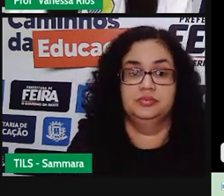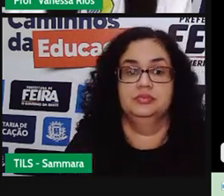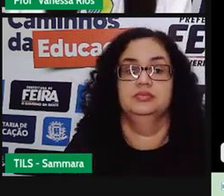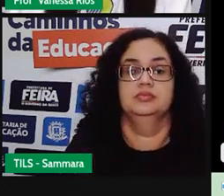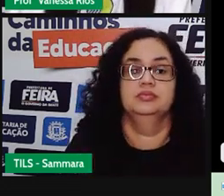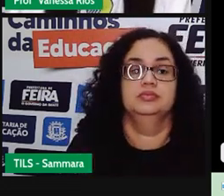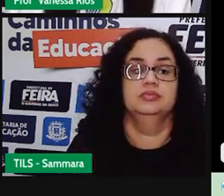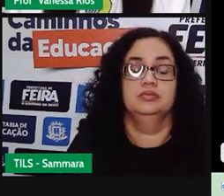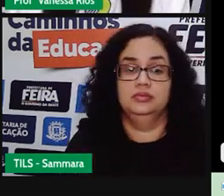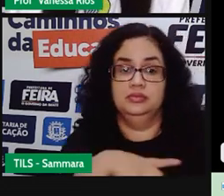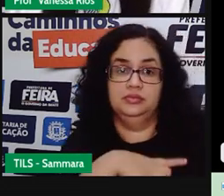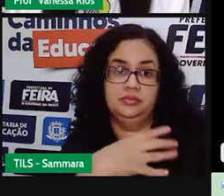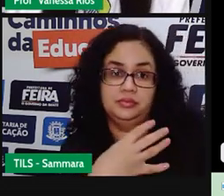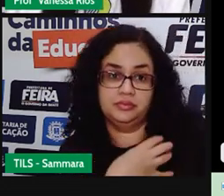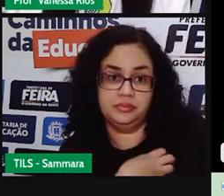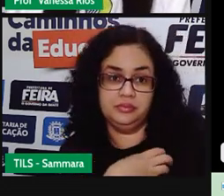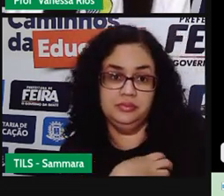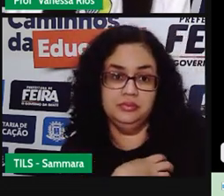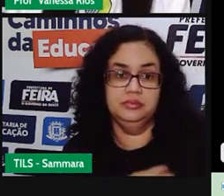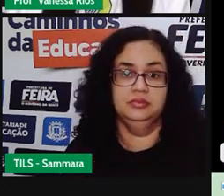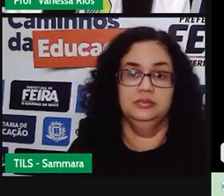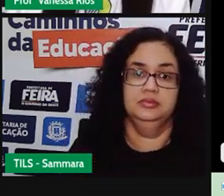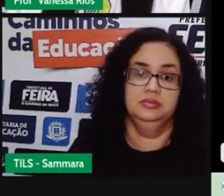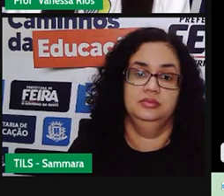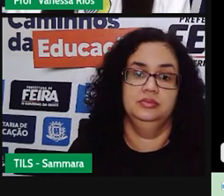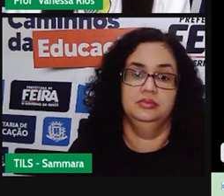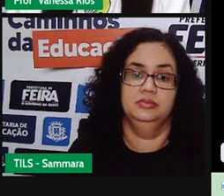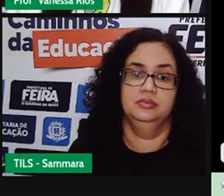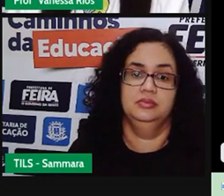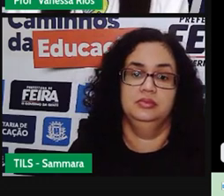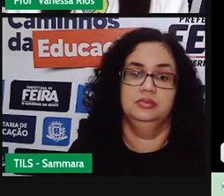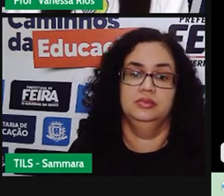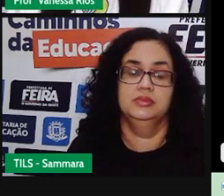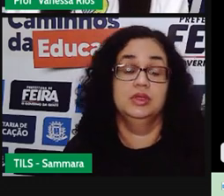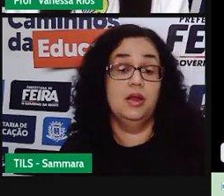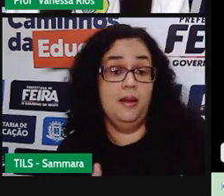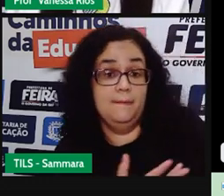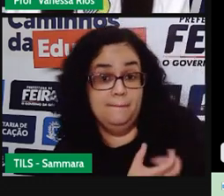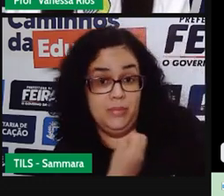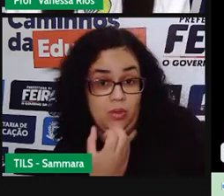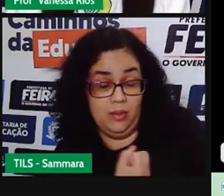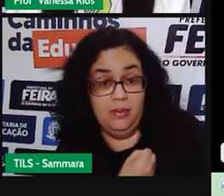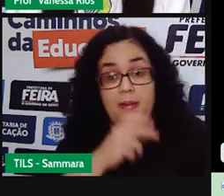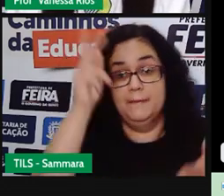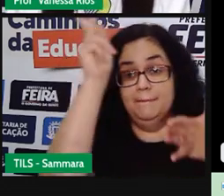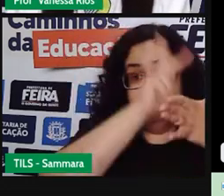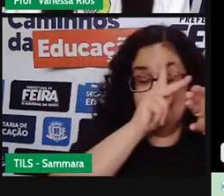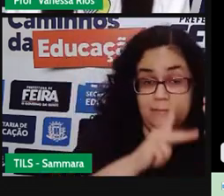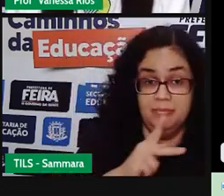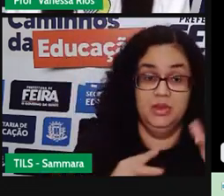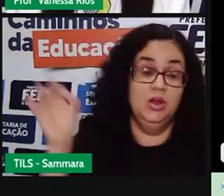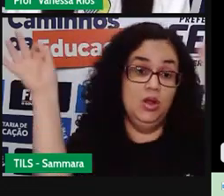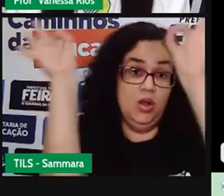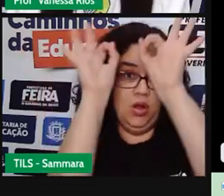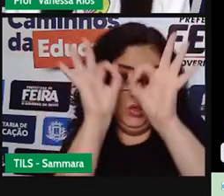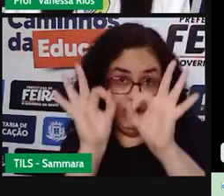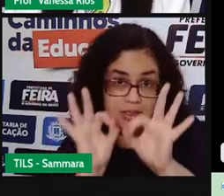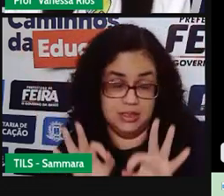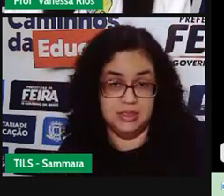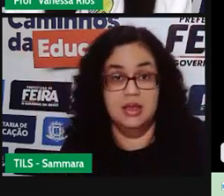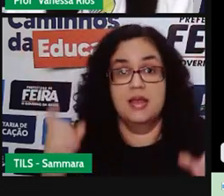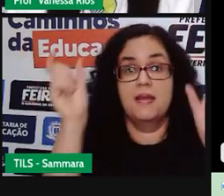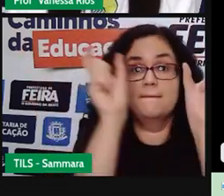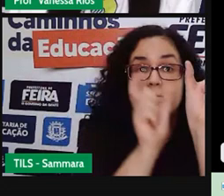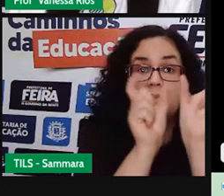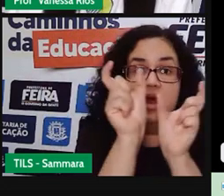Poema é poesia que se organiza com palavras. A poesia, ela pode se apresentar também